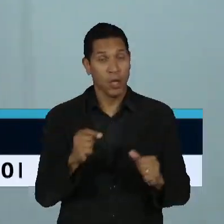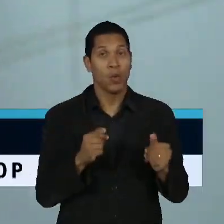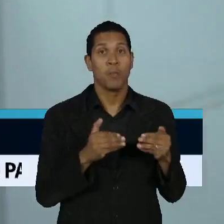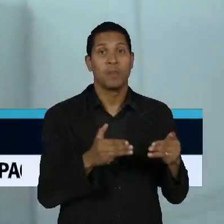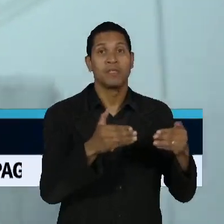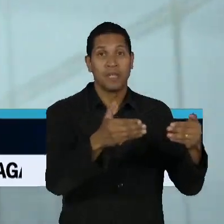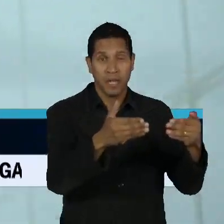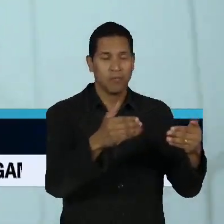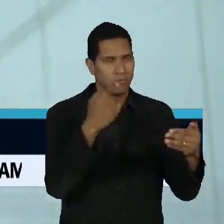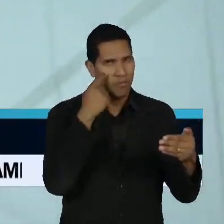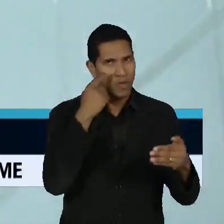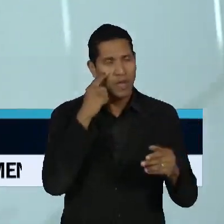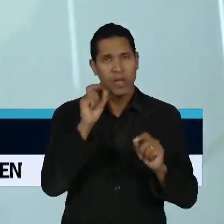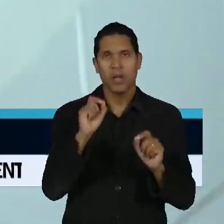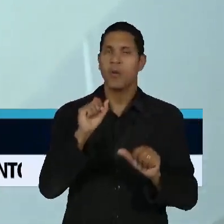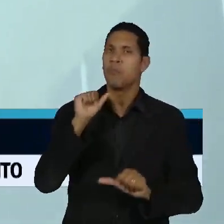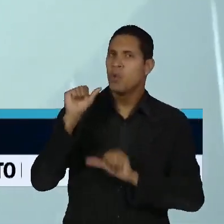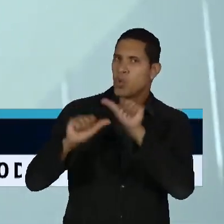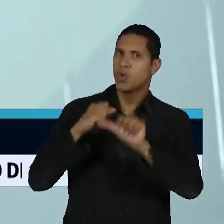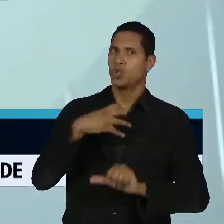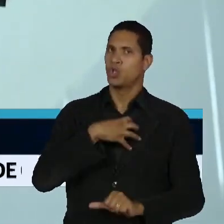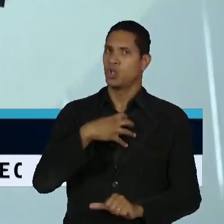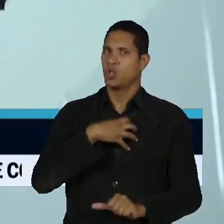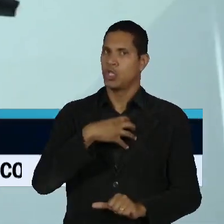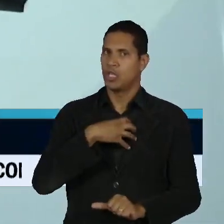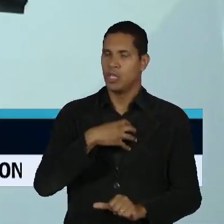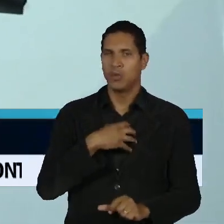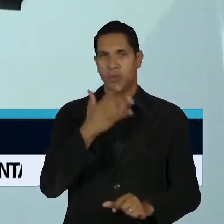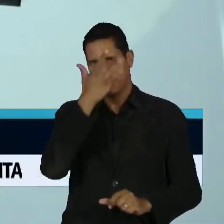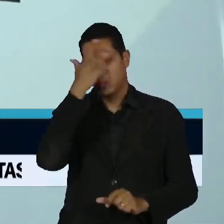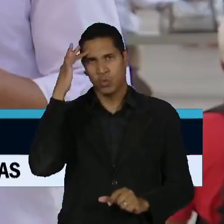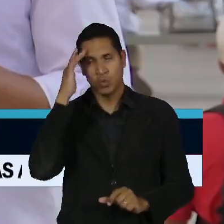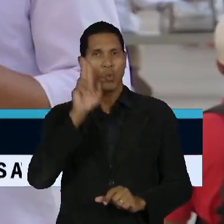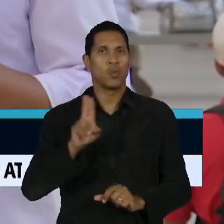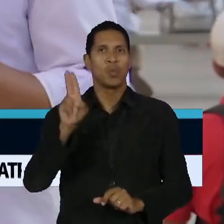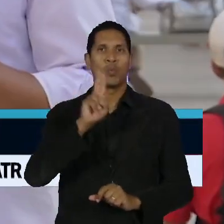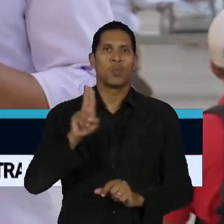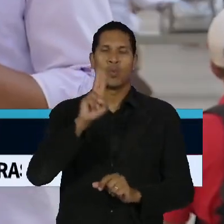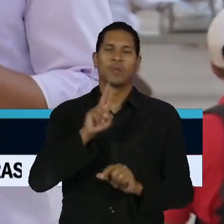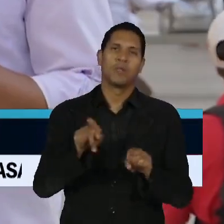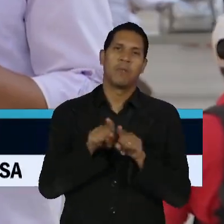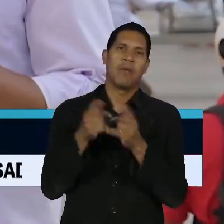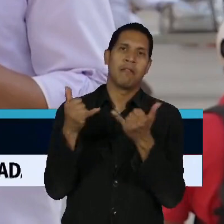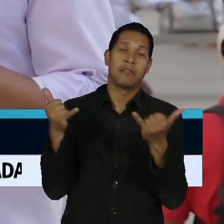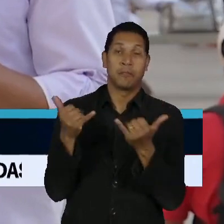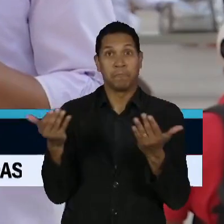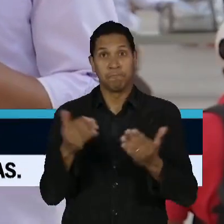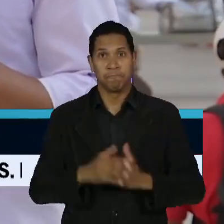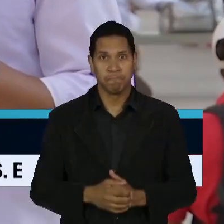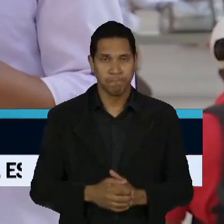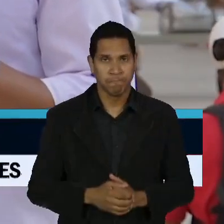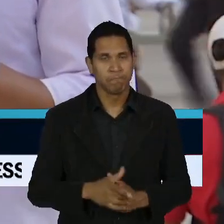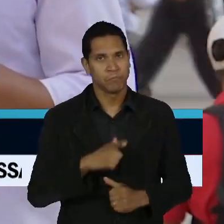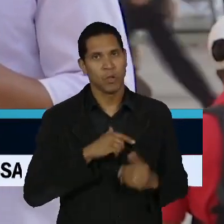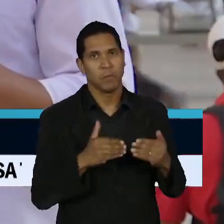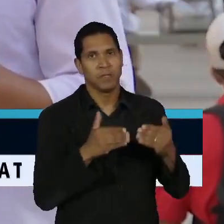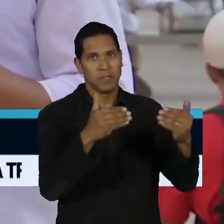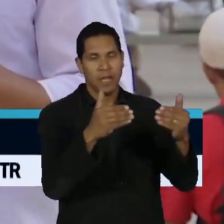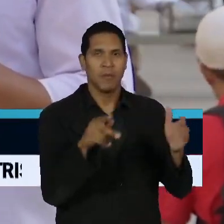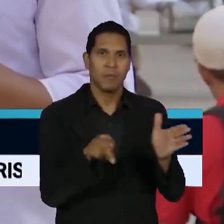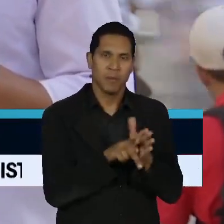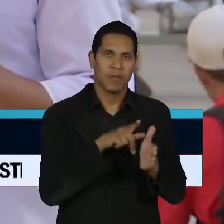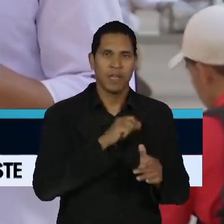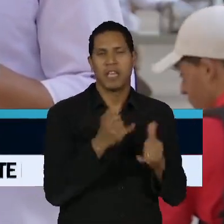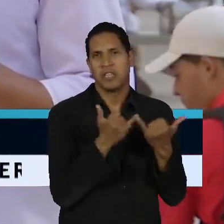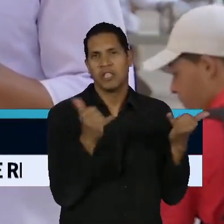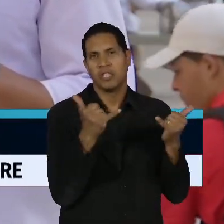de consumo mudou ao longo do tempo tornando a medida menos eficaz avaliação do ministério de Minas e energia de que não é